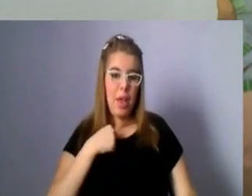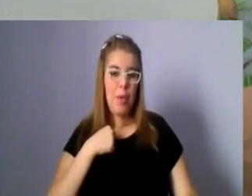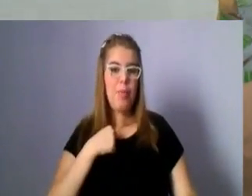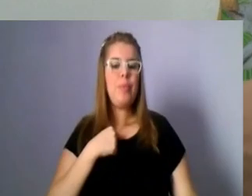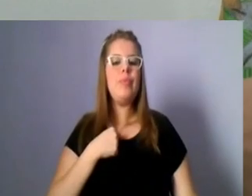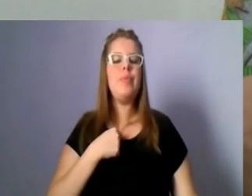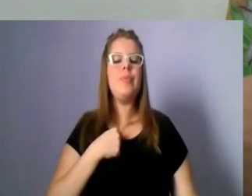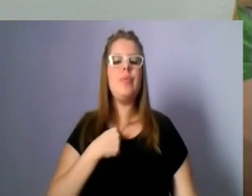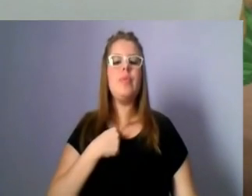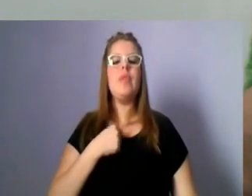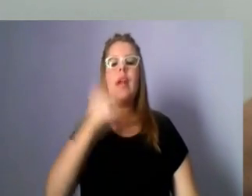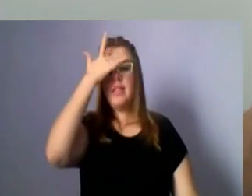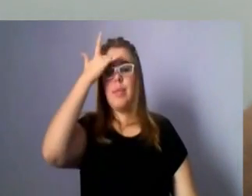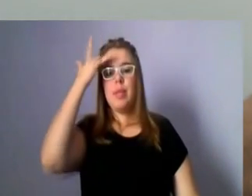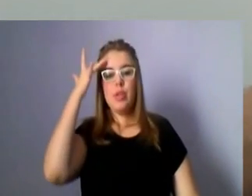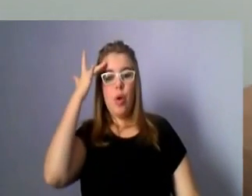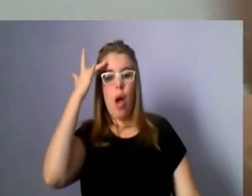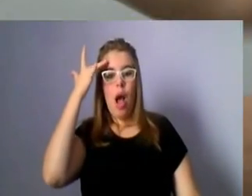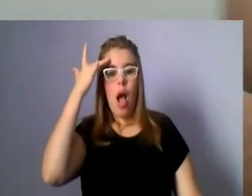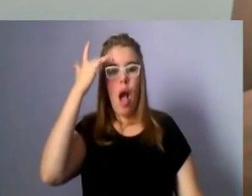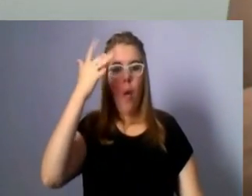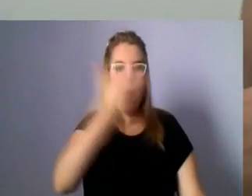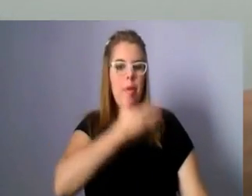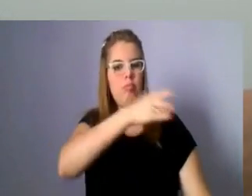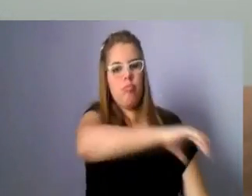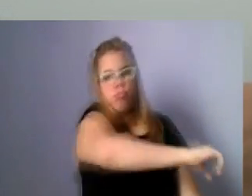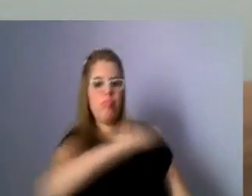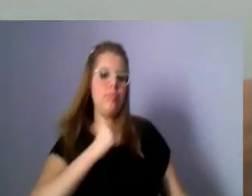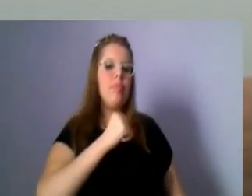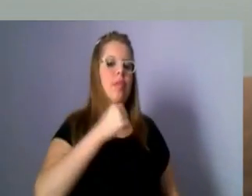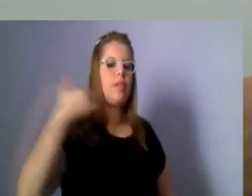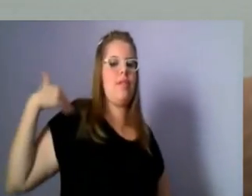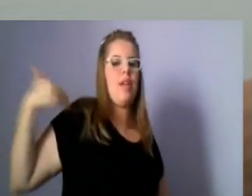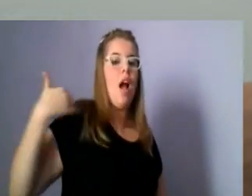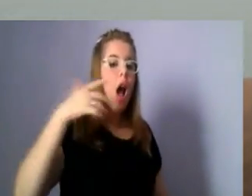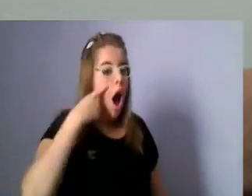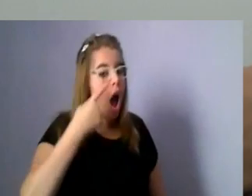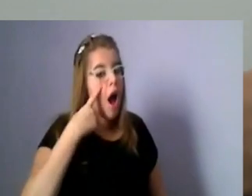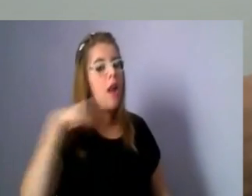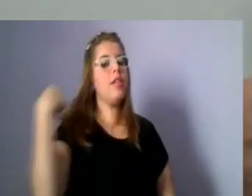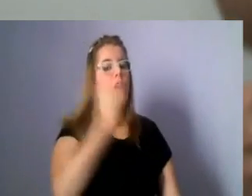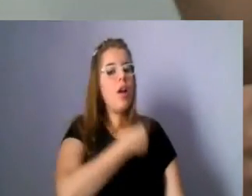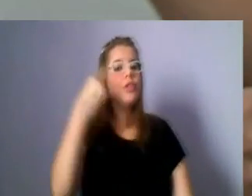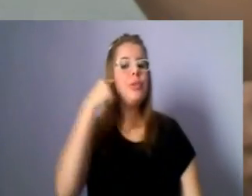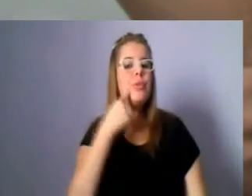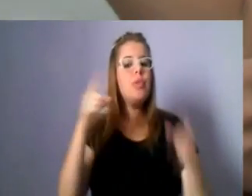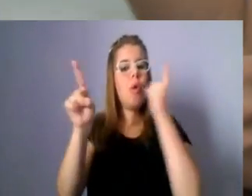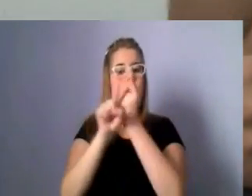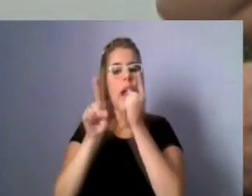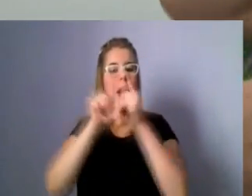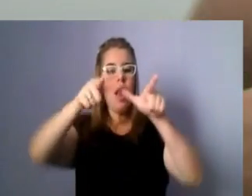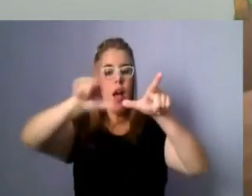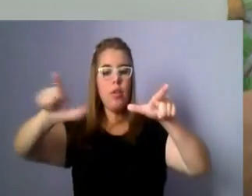eu, e essa pessoa, um amigo puxou o braço dela, era um surdo. E ele falou, olha, nós estamos aqui no Lago do